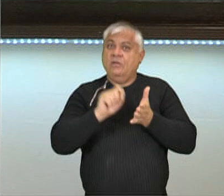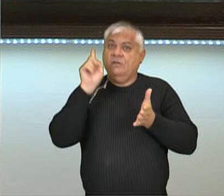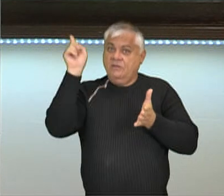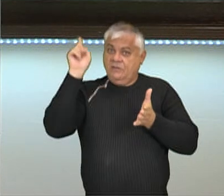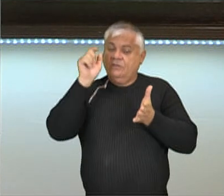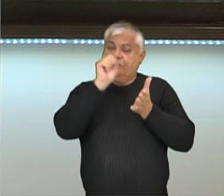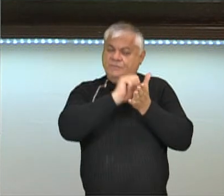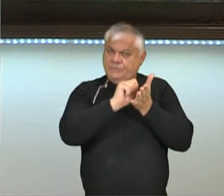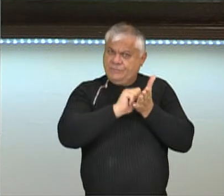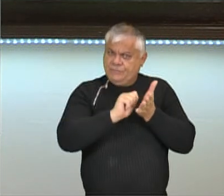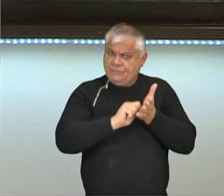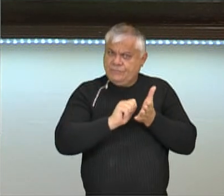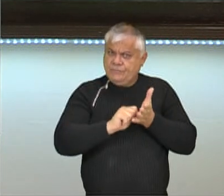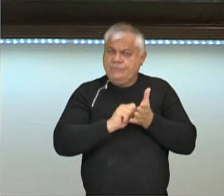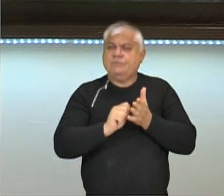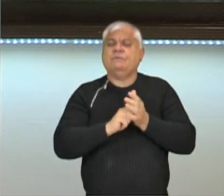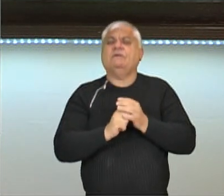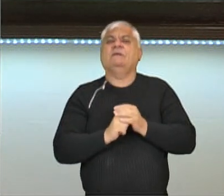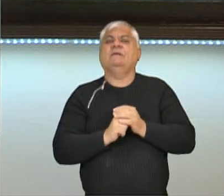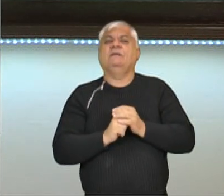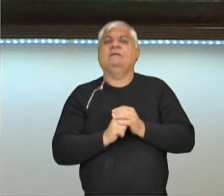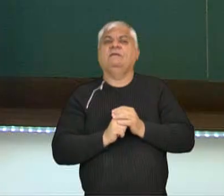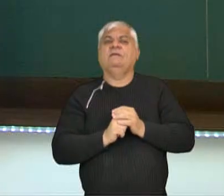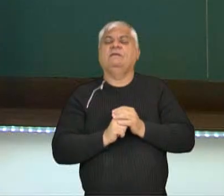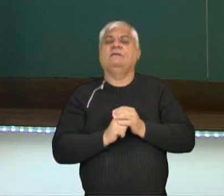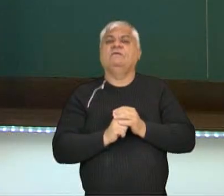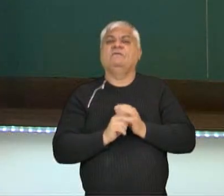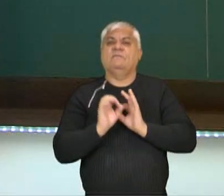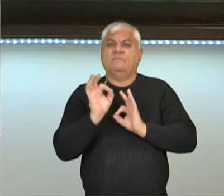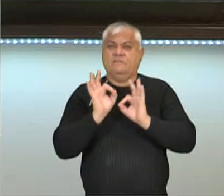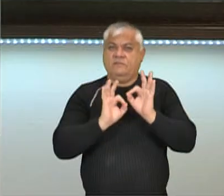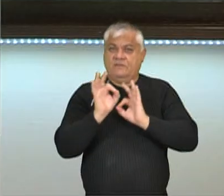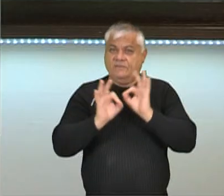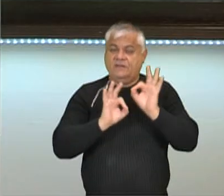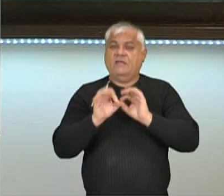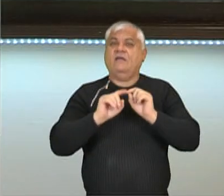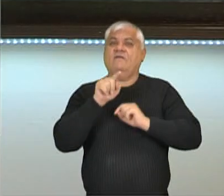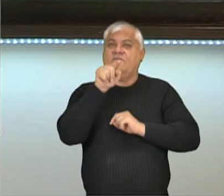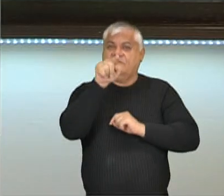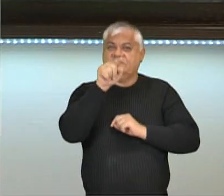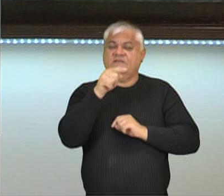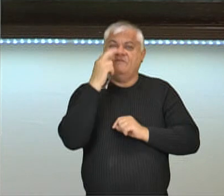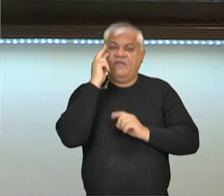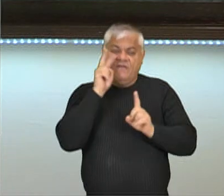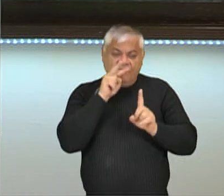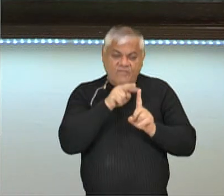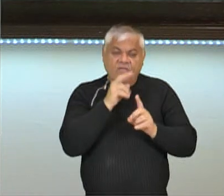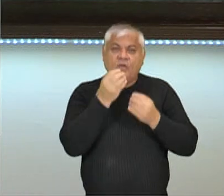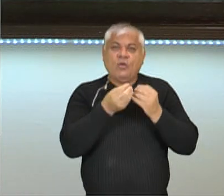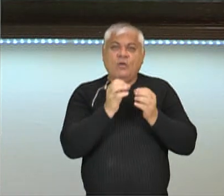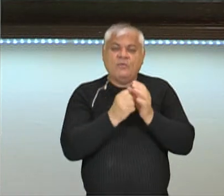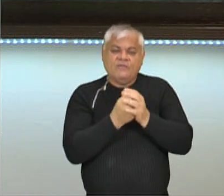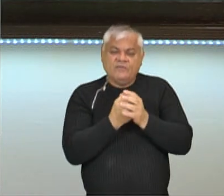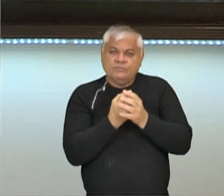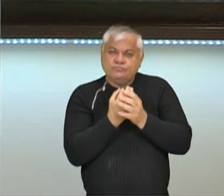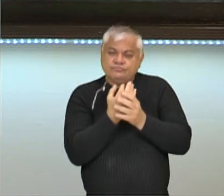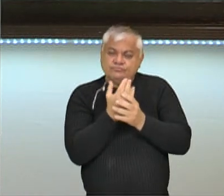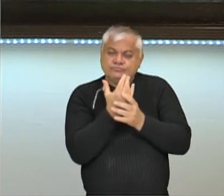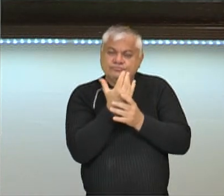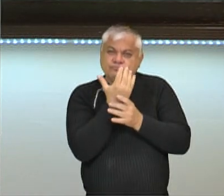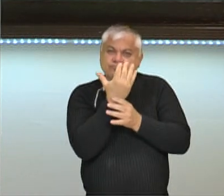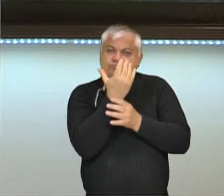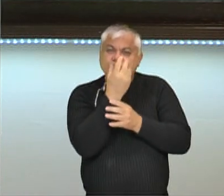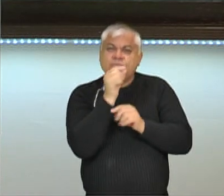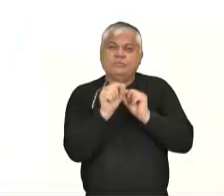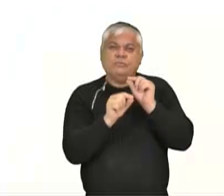no teu caderno aqui, nesse mão na massa. Nós vamos fazer o quê? Eu já falei para você, você vai observar a germinação. Então, nós vamos investigar